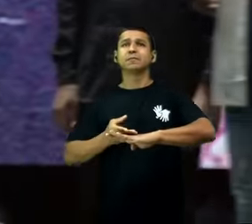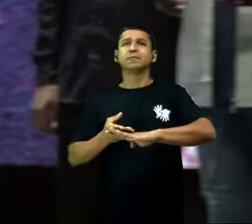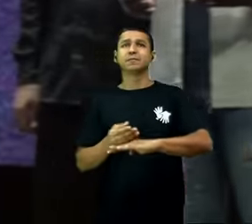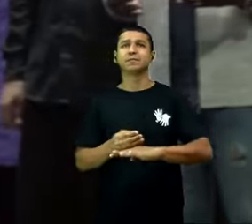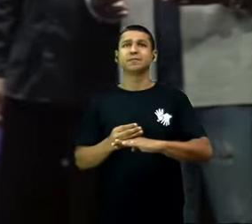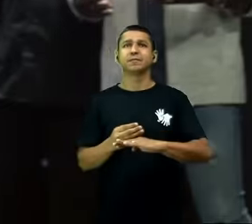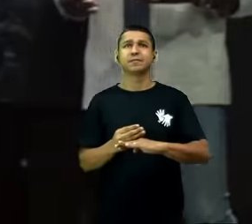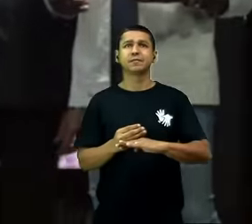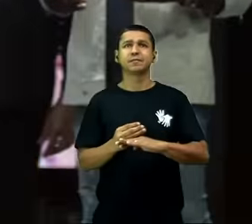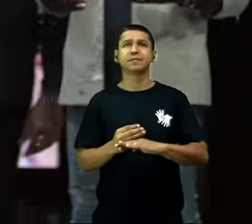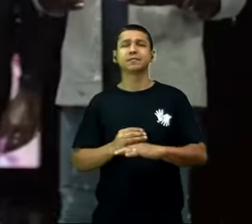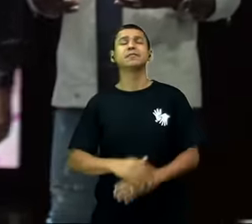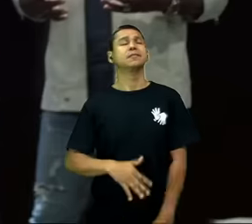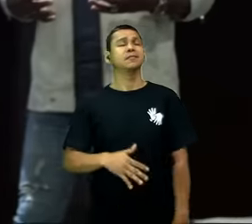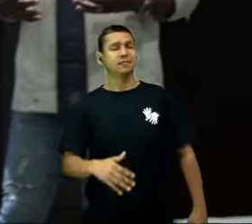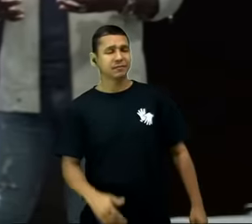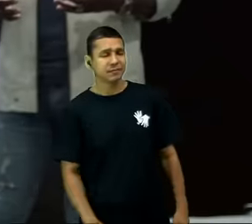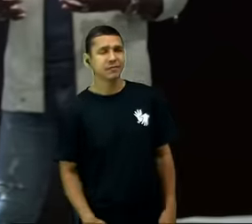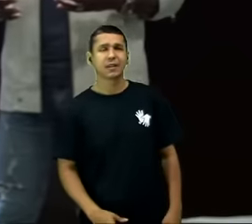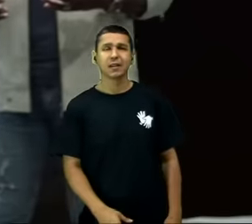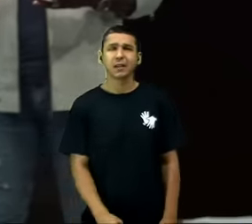Era o meu Moriá.